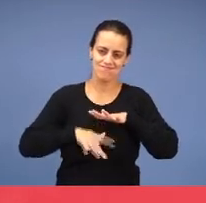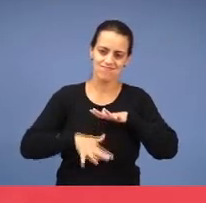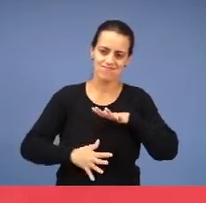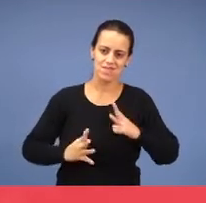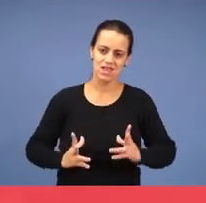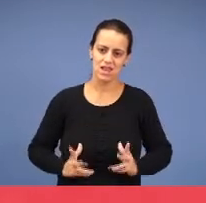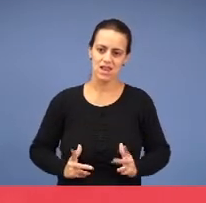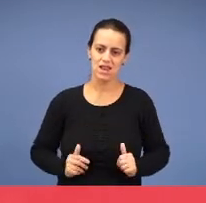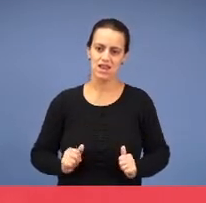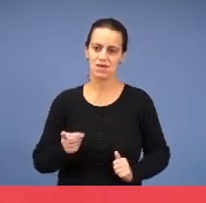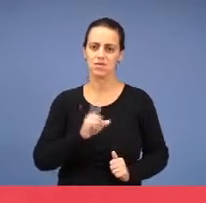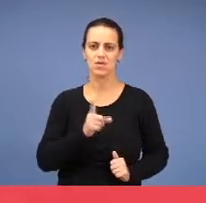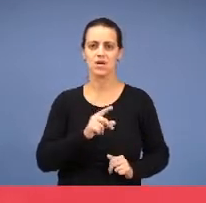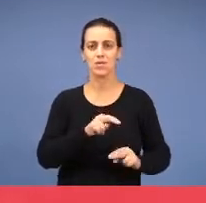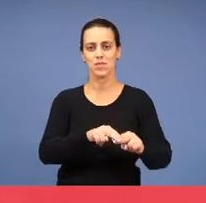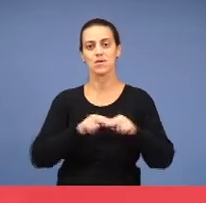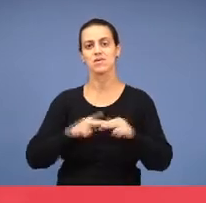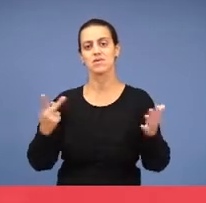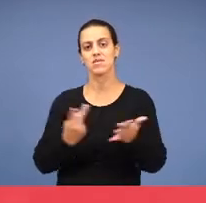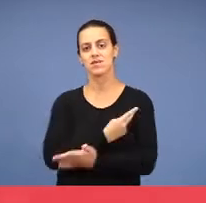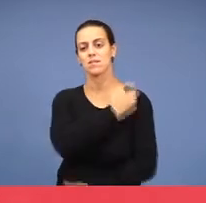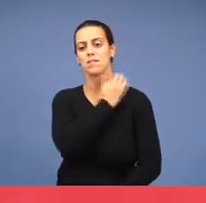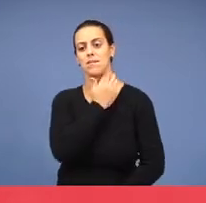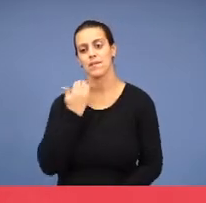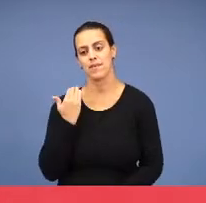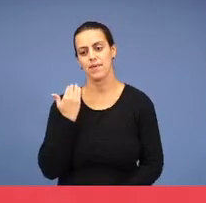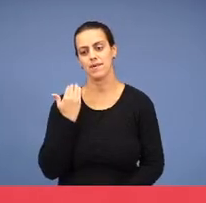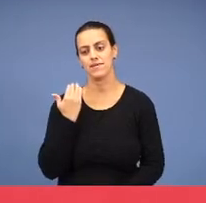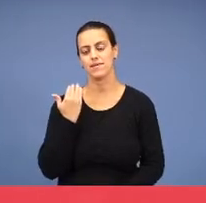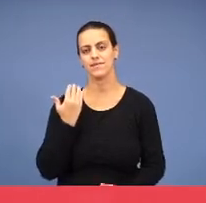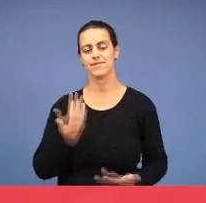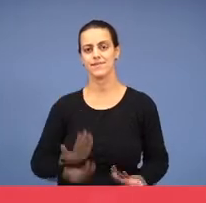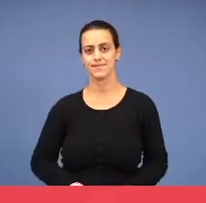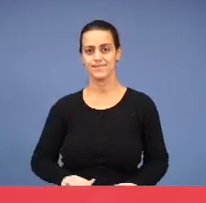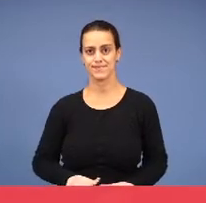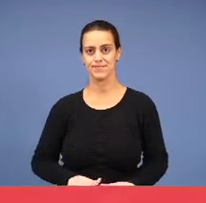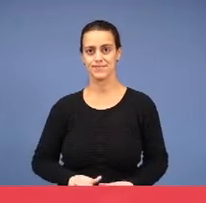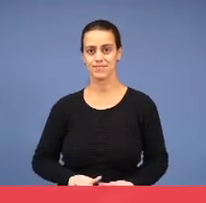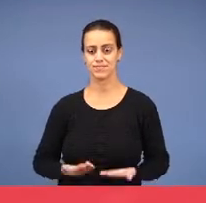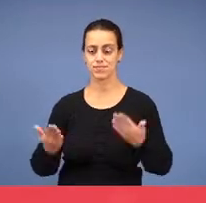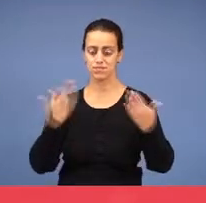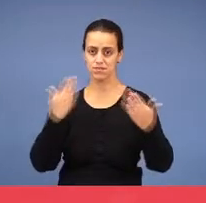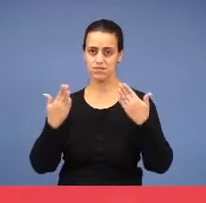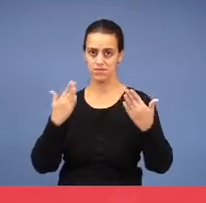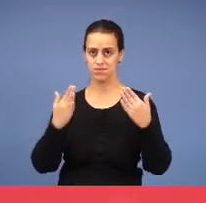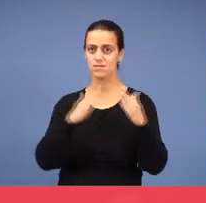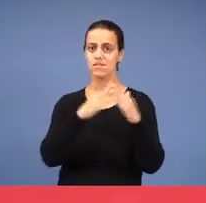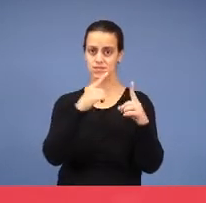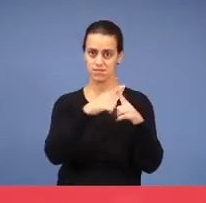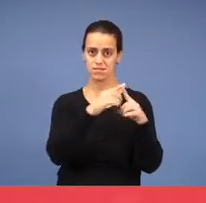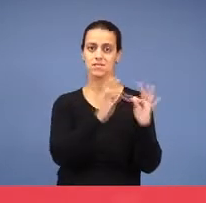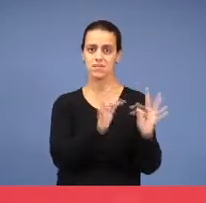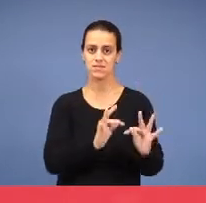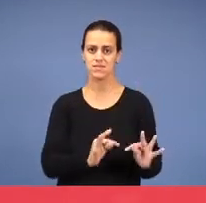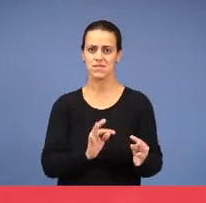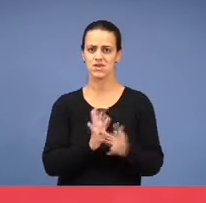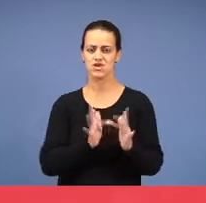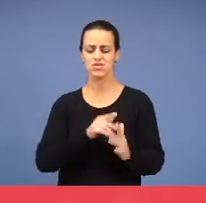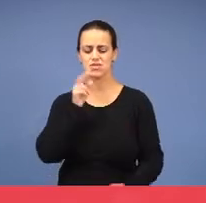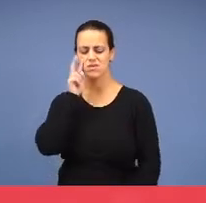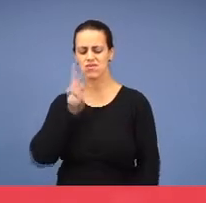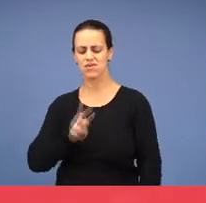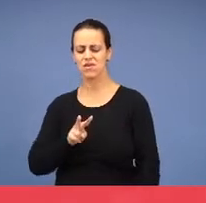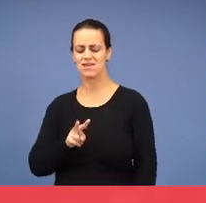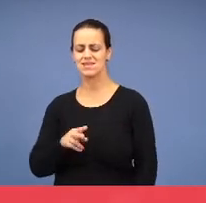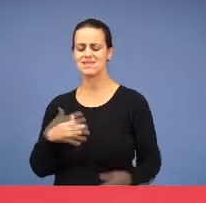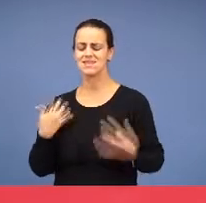Então, é morte. Então, o resultado aqui, quando Jesus olha, ele vê a doença. Então,